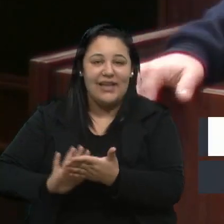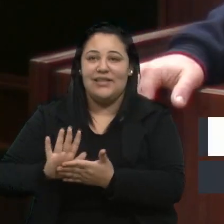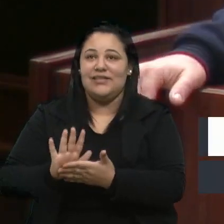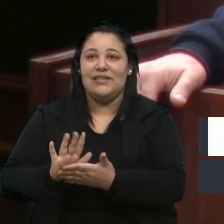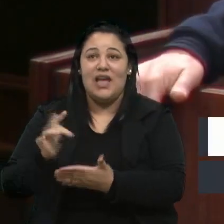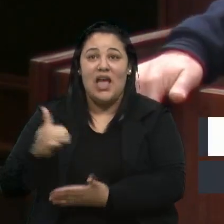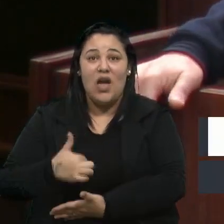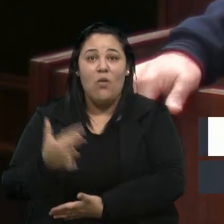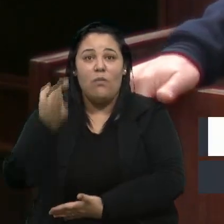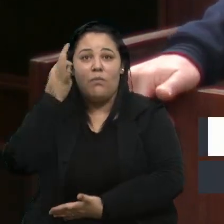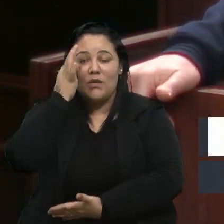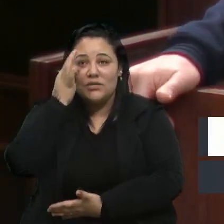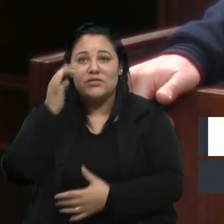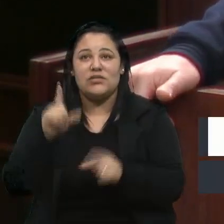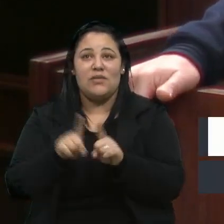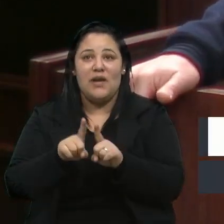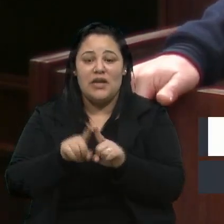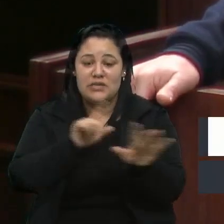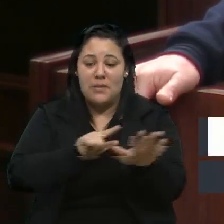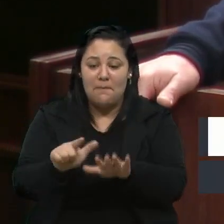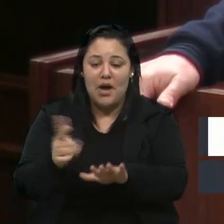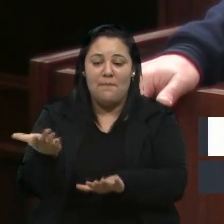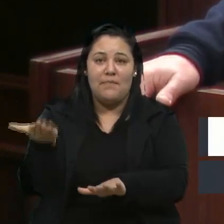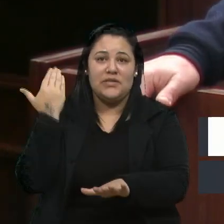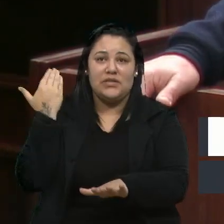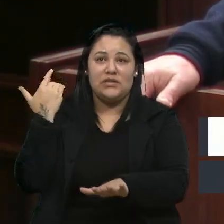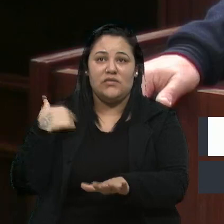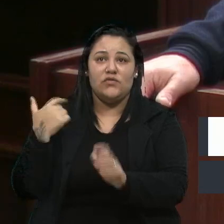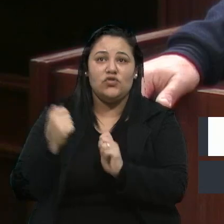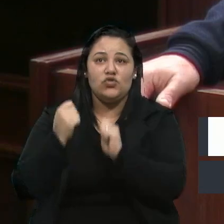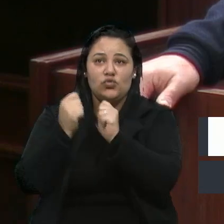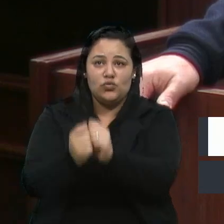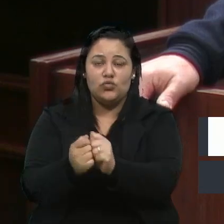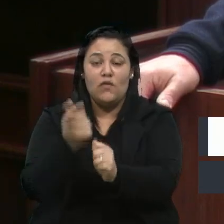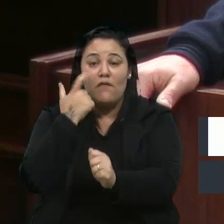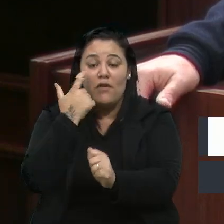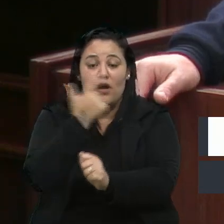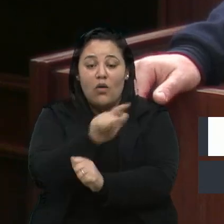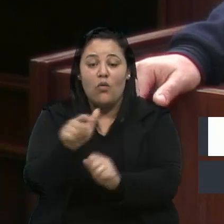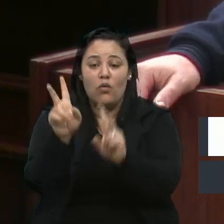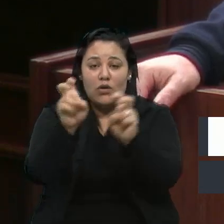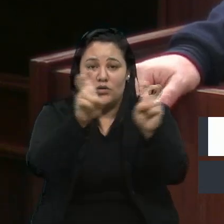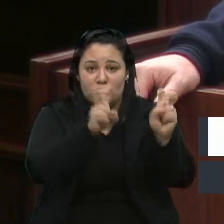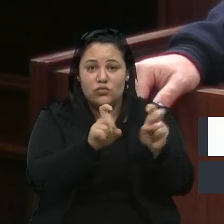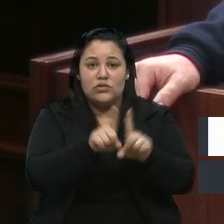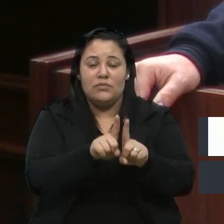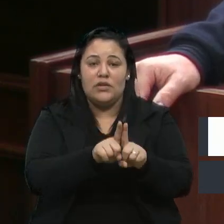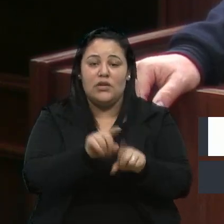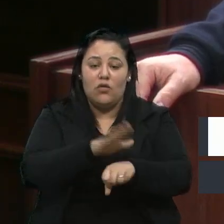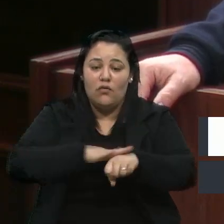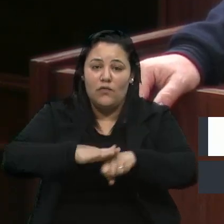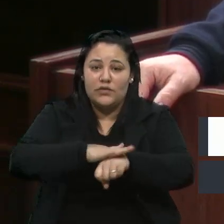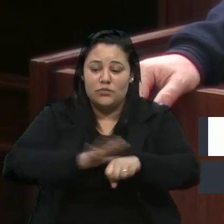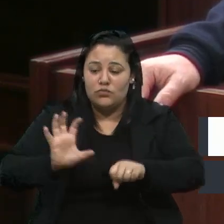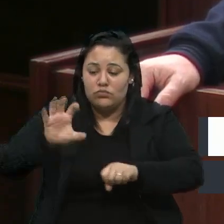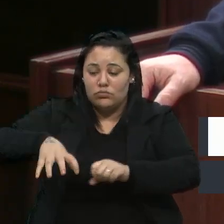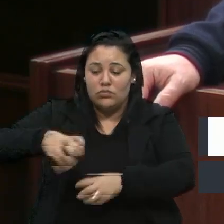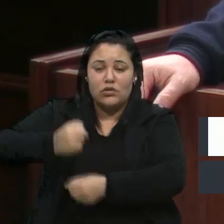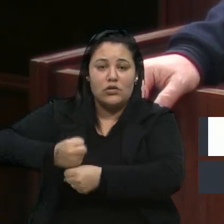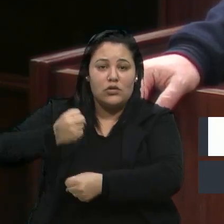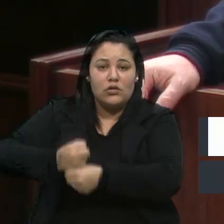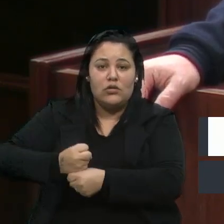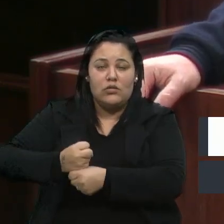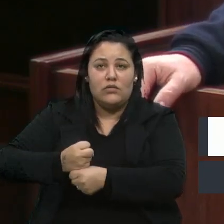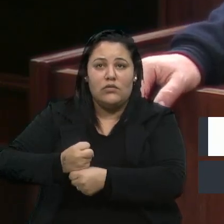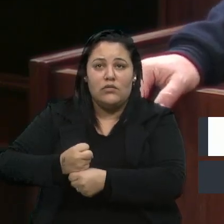estive, então, a semana passada, que eu fui com a escola ver um outro assunto, conversamos com o setor de obras, ficaram de